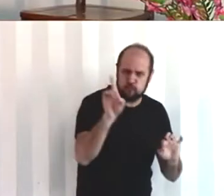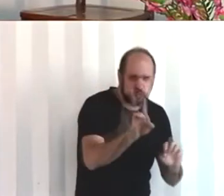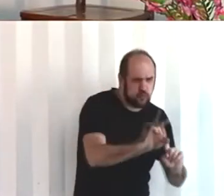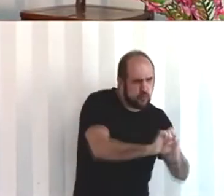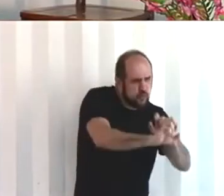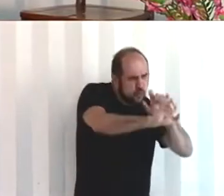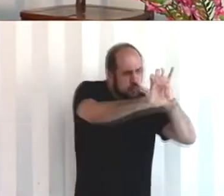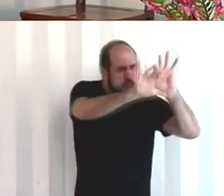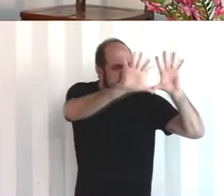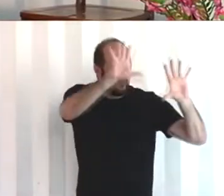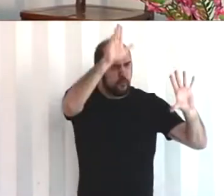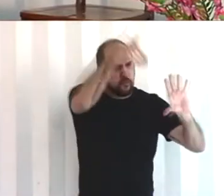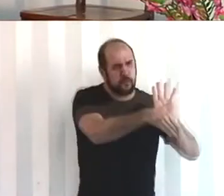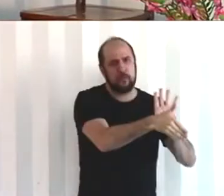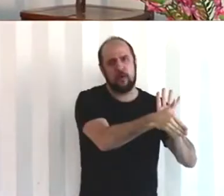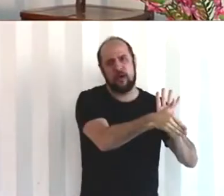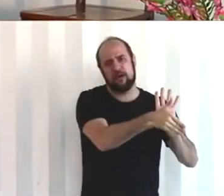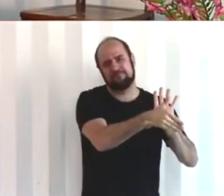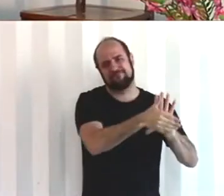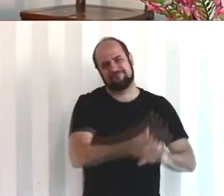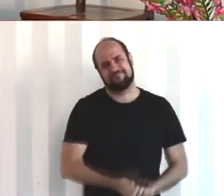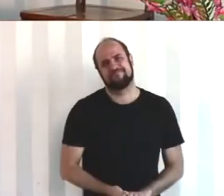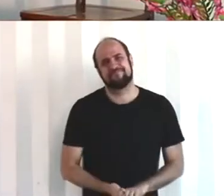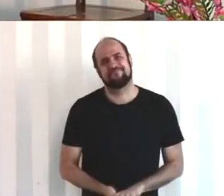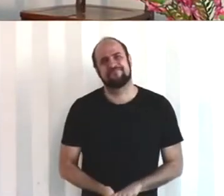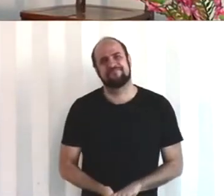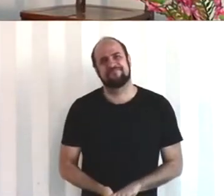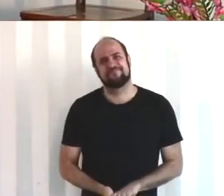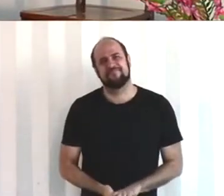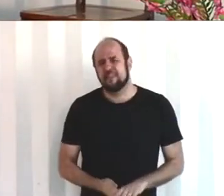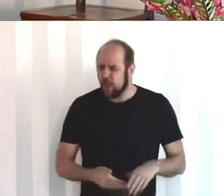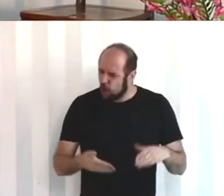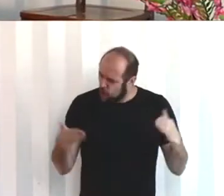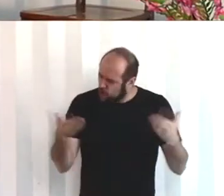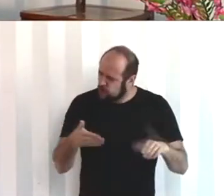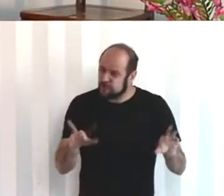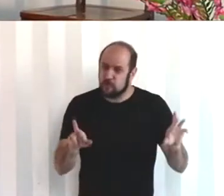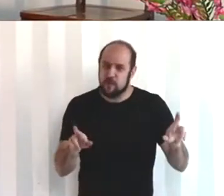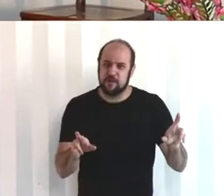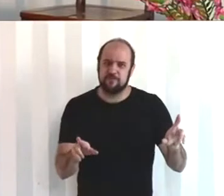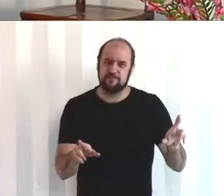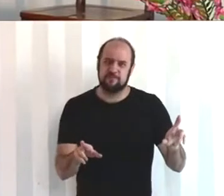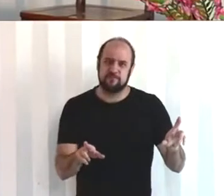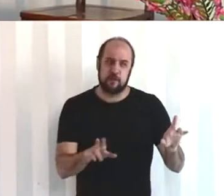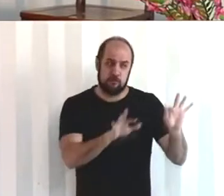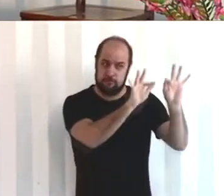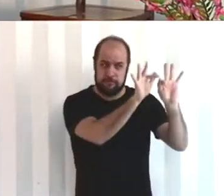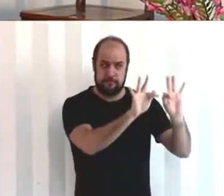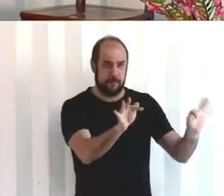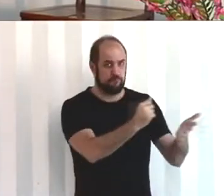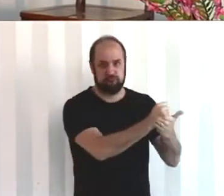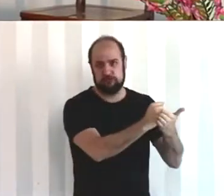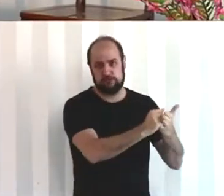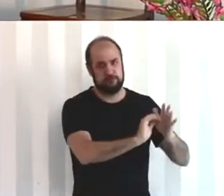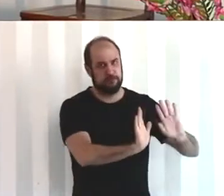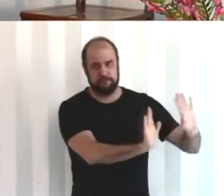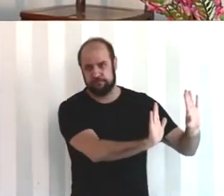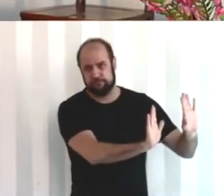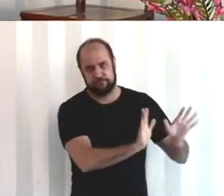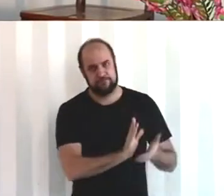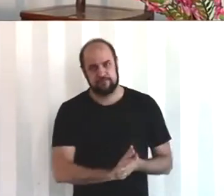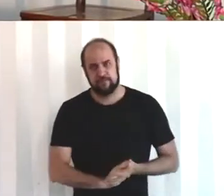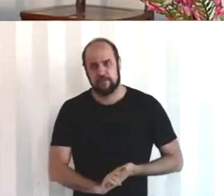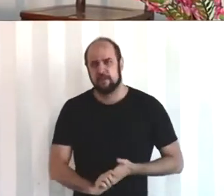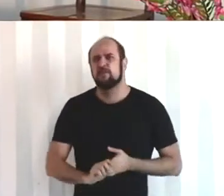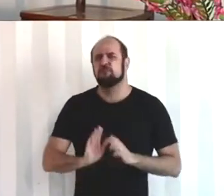manifestou lá. E não é diferente hoje, irmãos. O templo não existe mais em Jerusalém. Várias